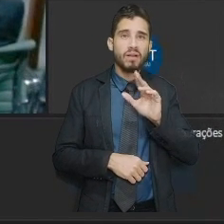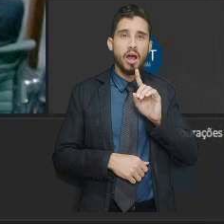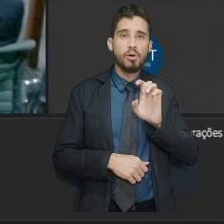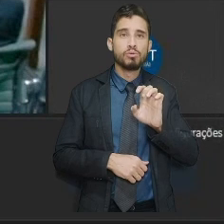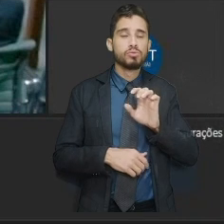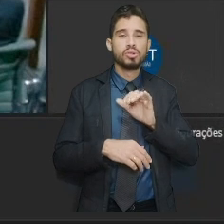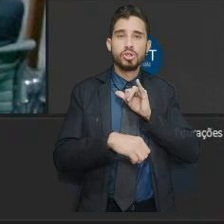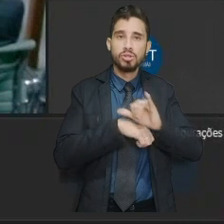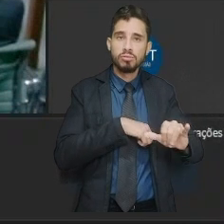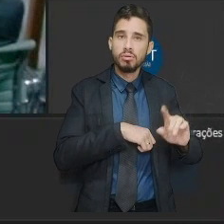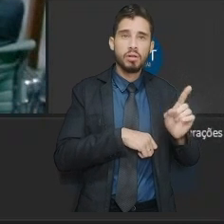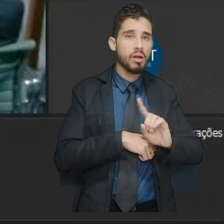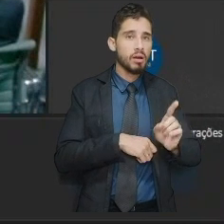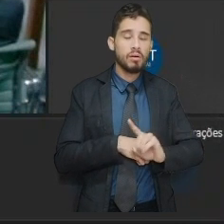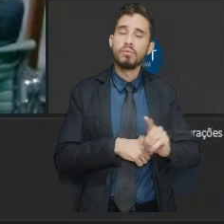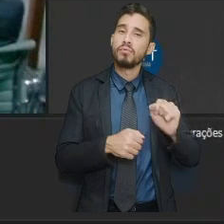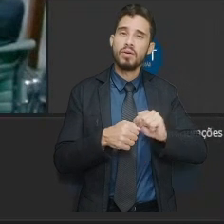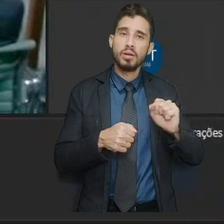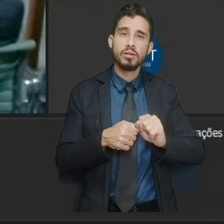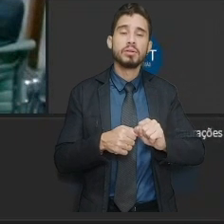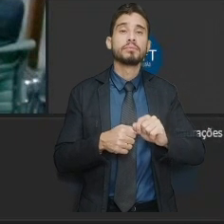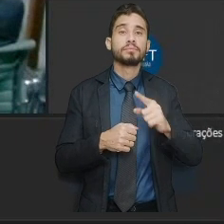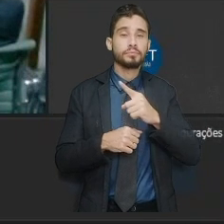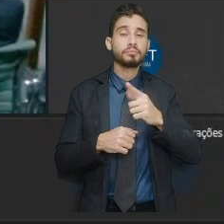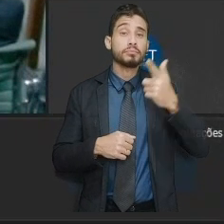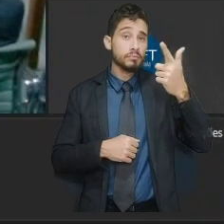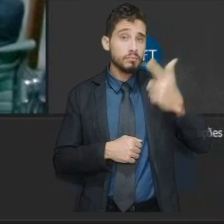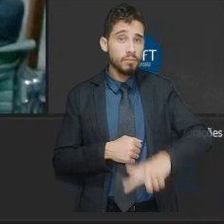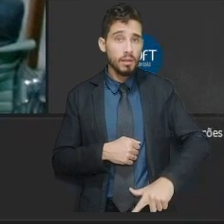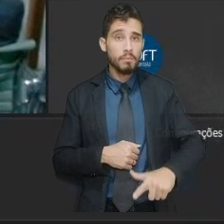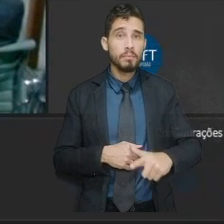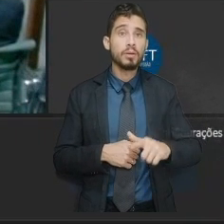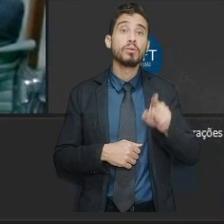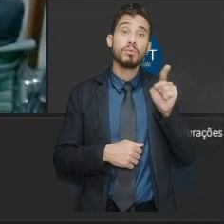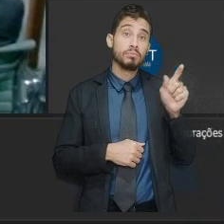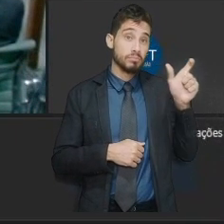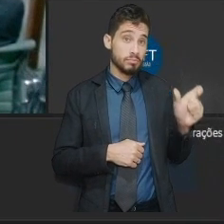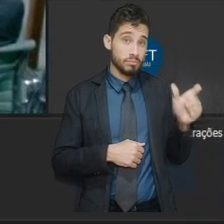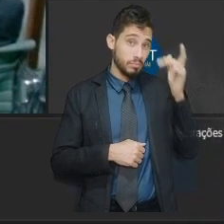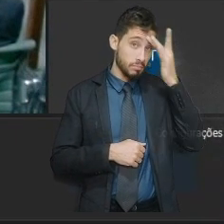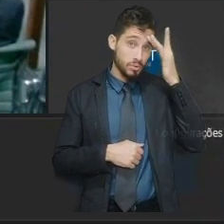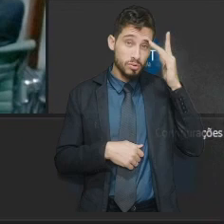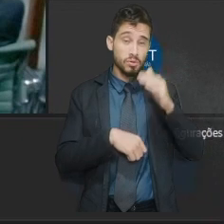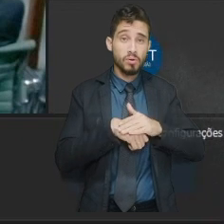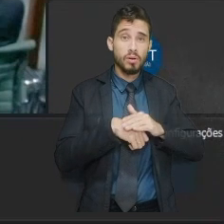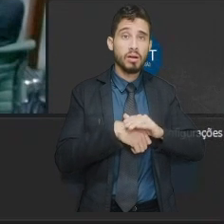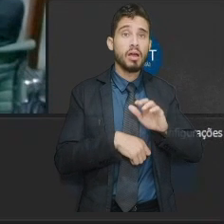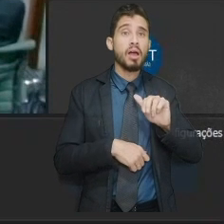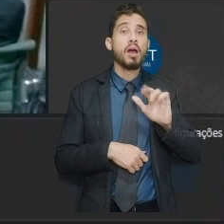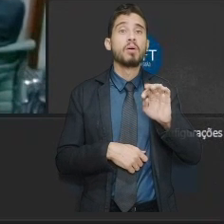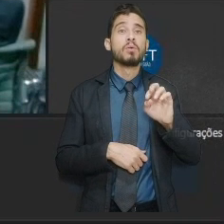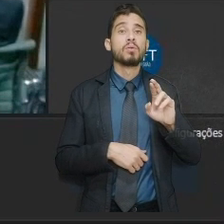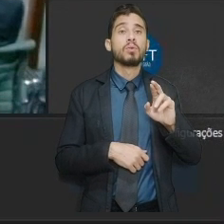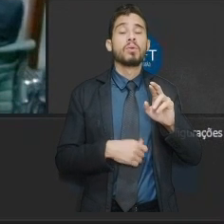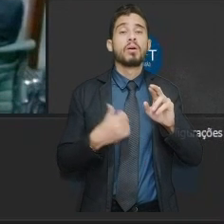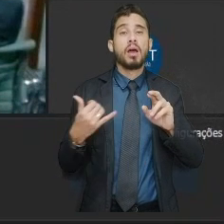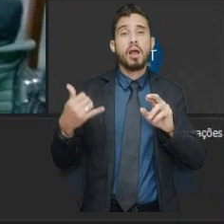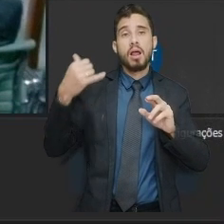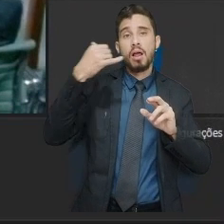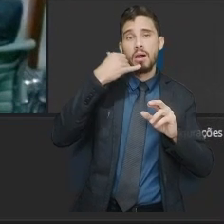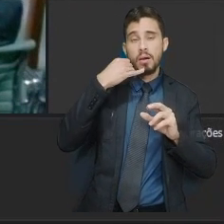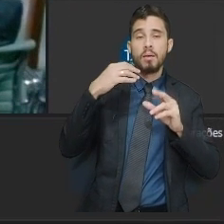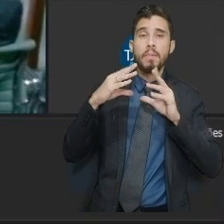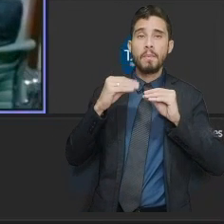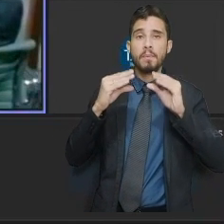recorrente, mesmo diante dos elementos que apontam a autoria desse segundo acionado, que eu repito aqui, foi quem efetuou as alegações ofertando